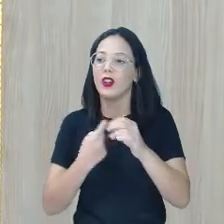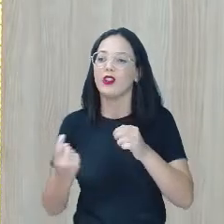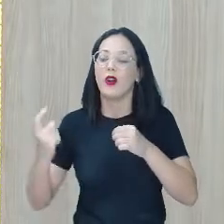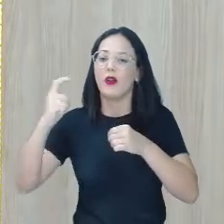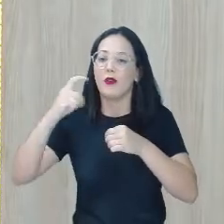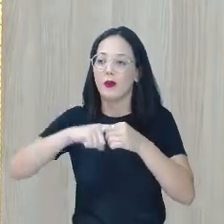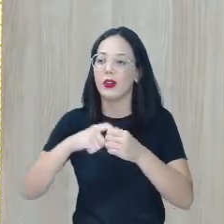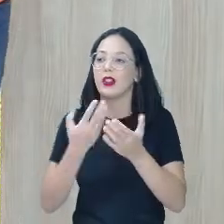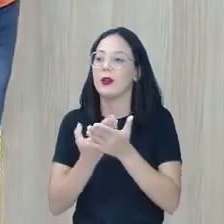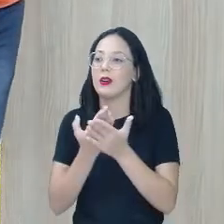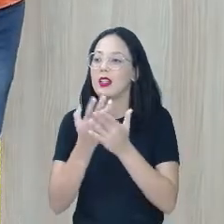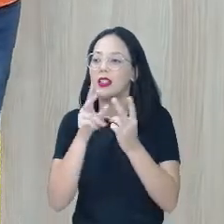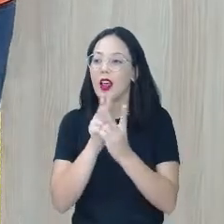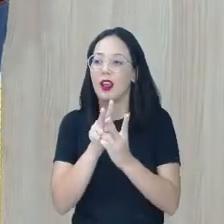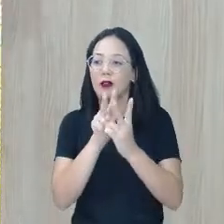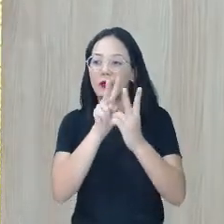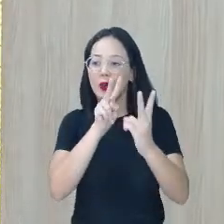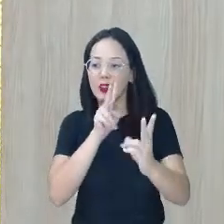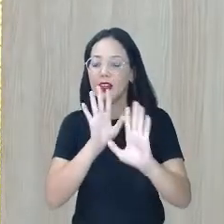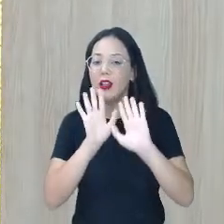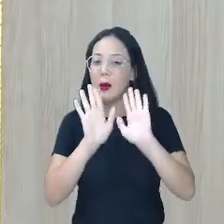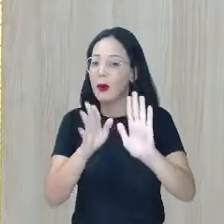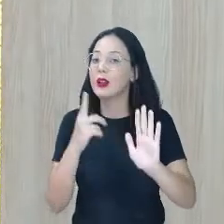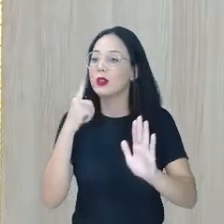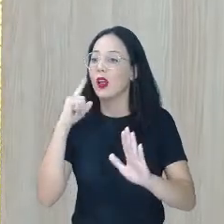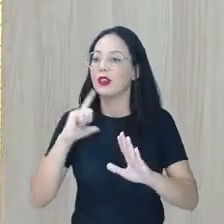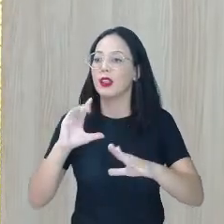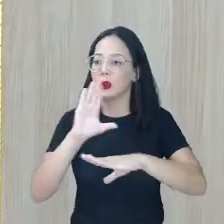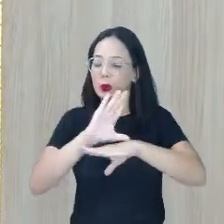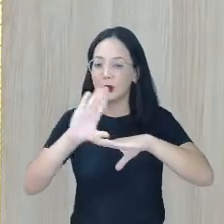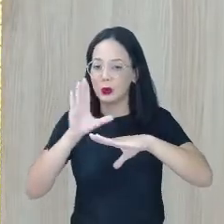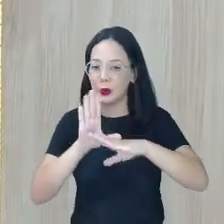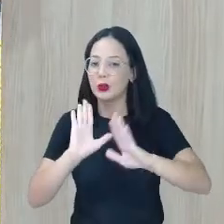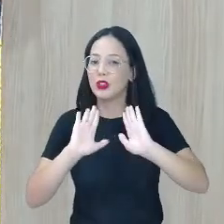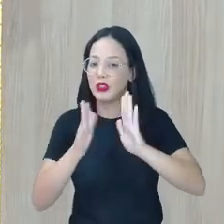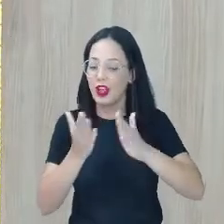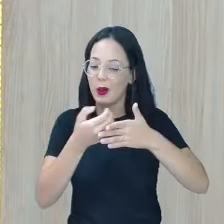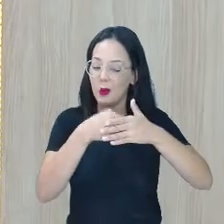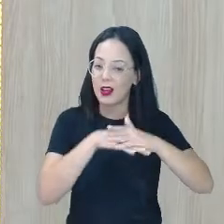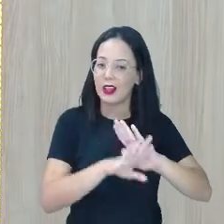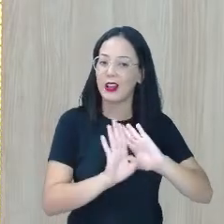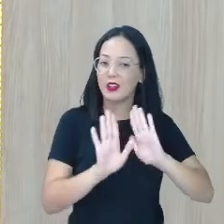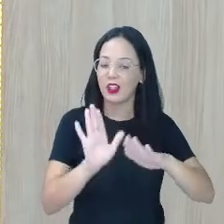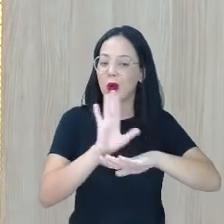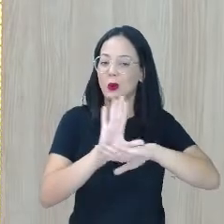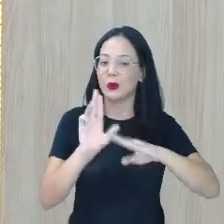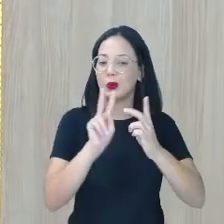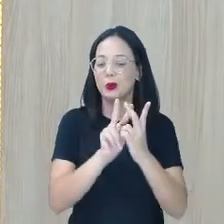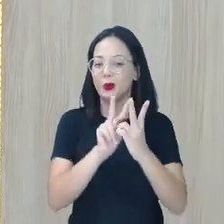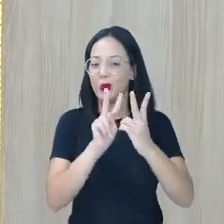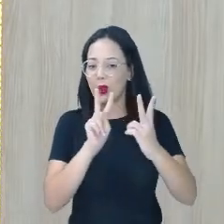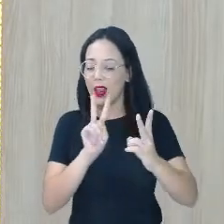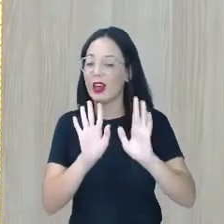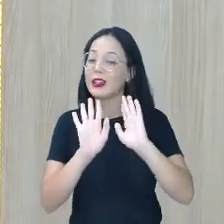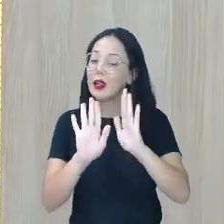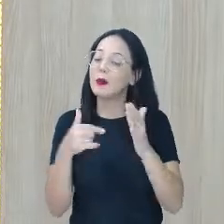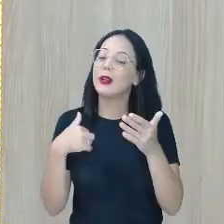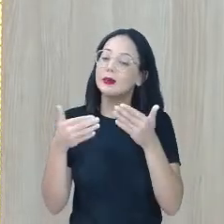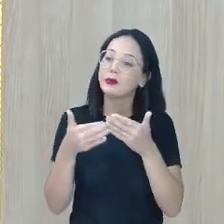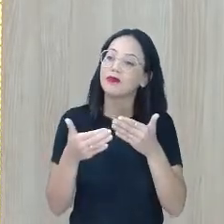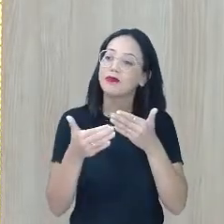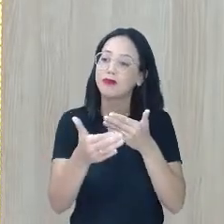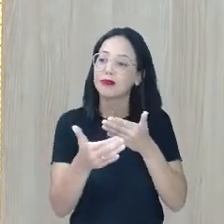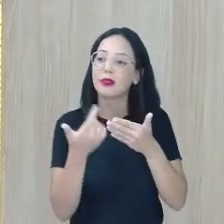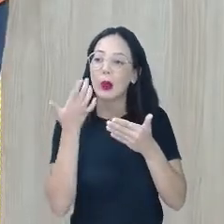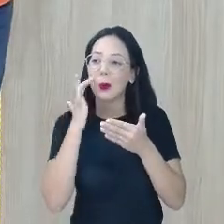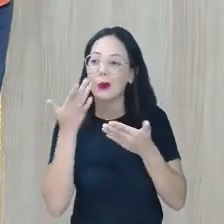as aulas, né, remotas. Mas aí tá lá, o curso está lá guardadinho, né? O curso online está guardadinho lá. mais na frente, talvez